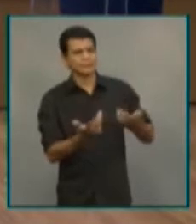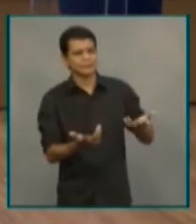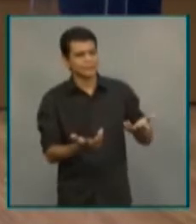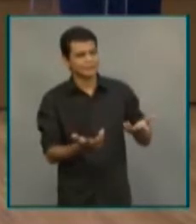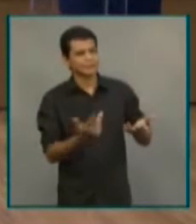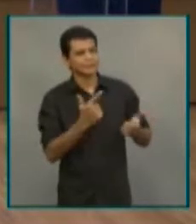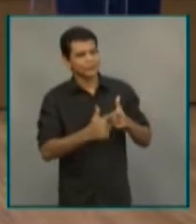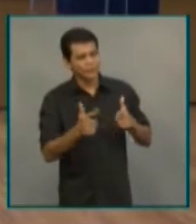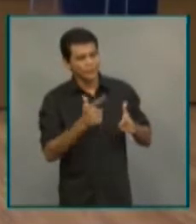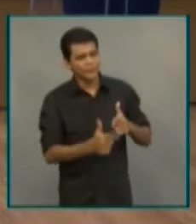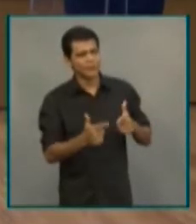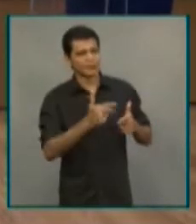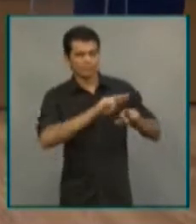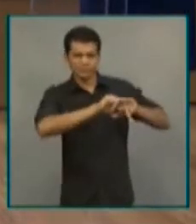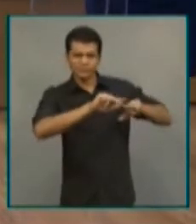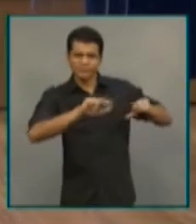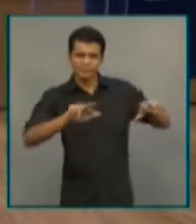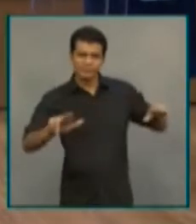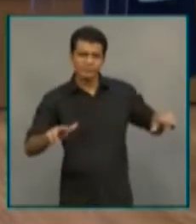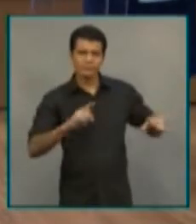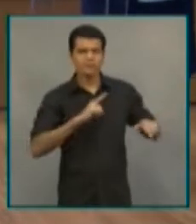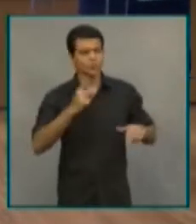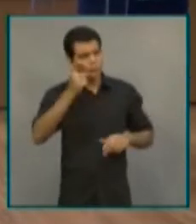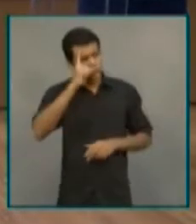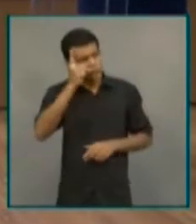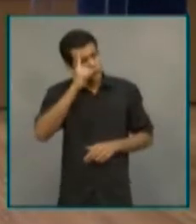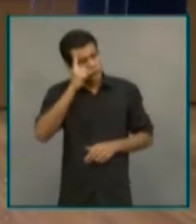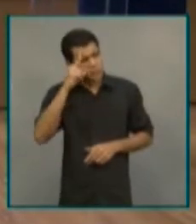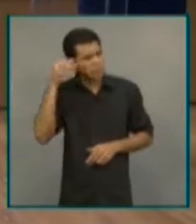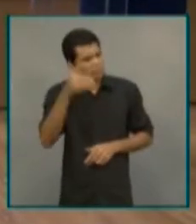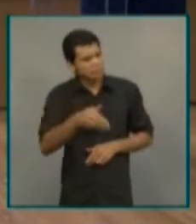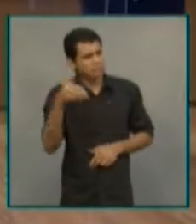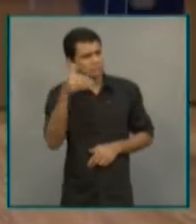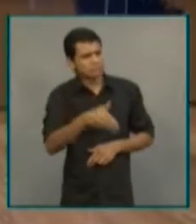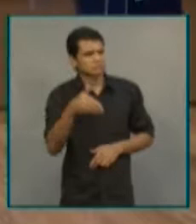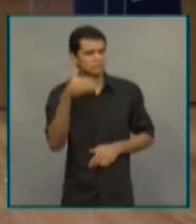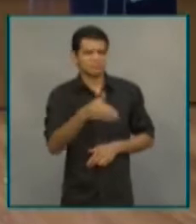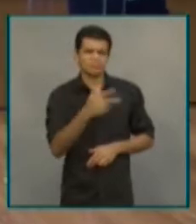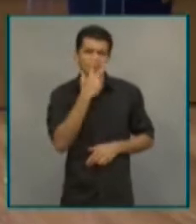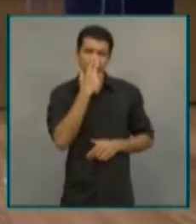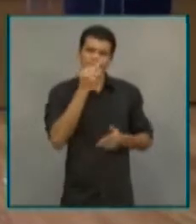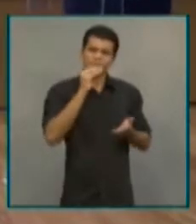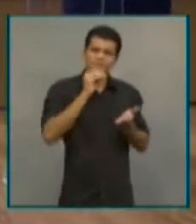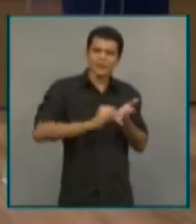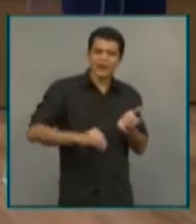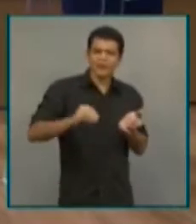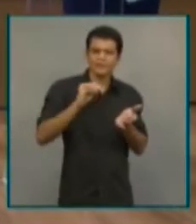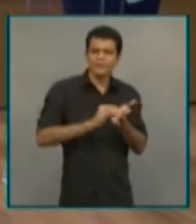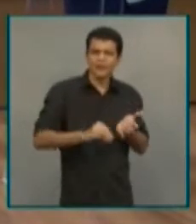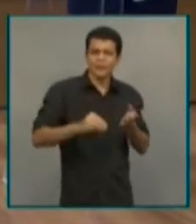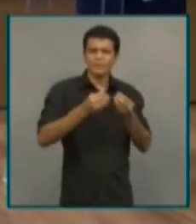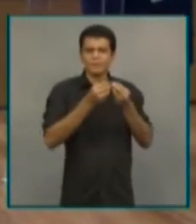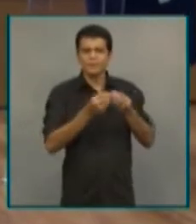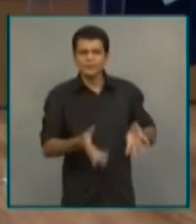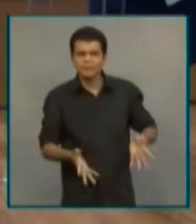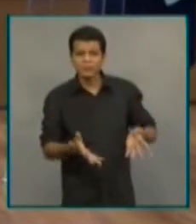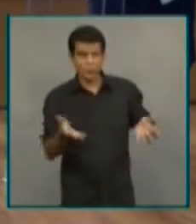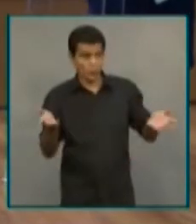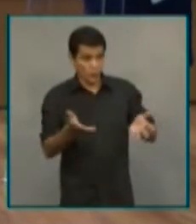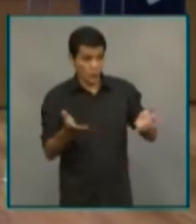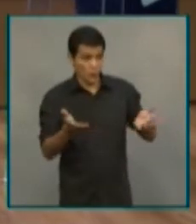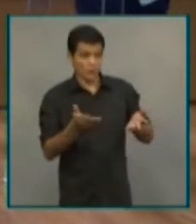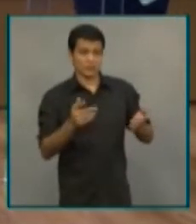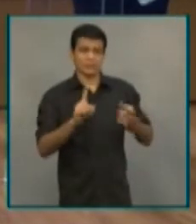nossas prerrogativas são diariamente violadas. Antes o desrespeito era só verbal. Hoje, como a candidata falou, se usa a